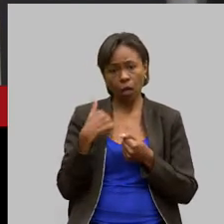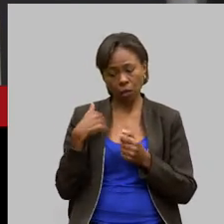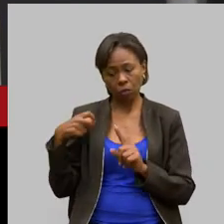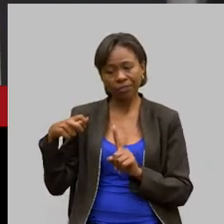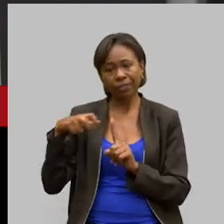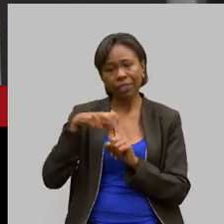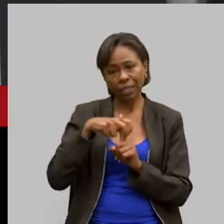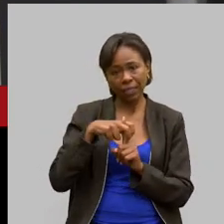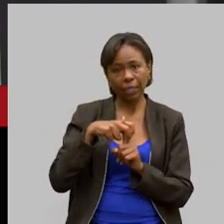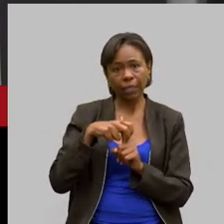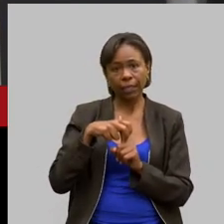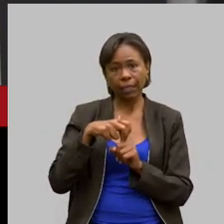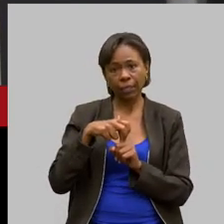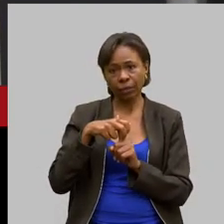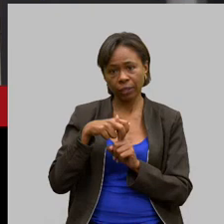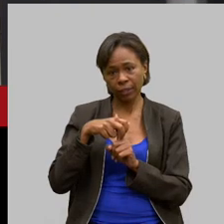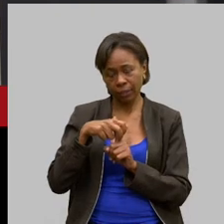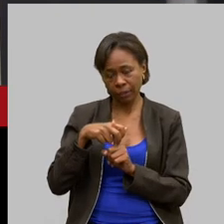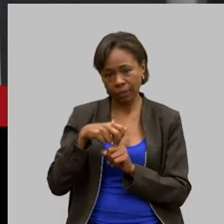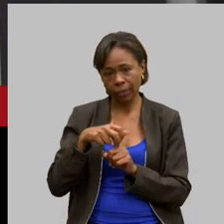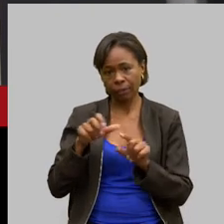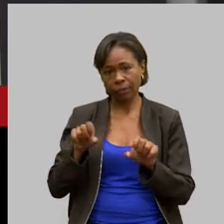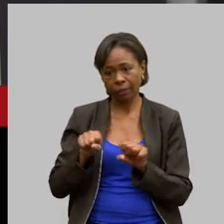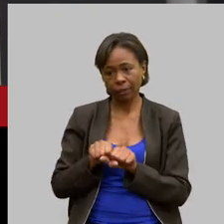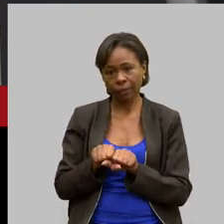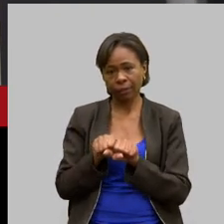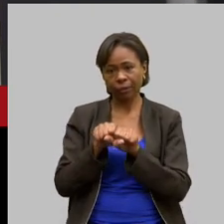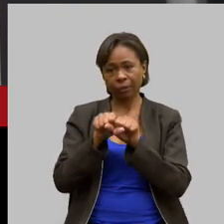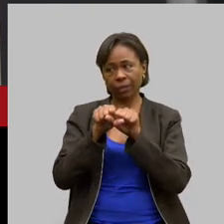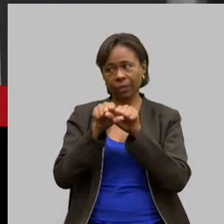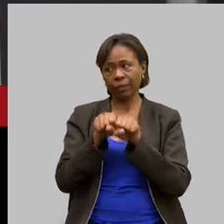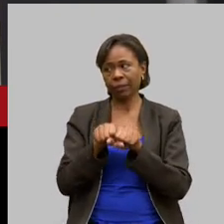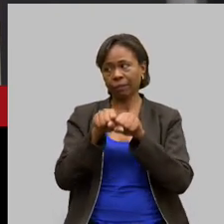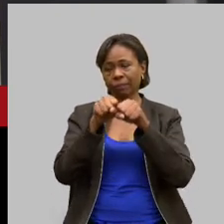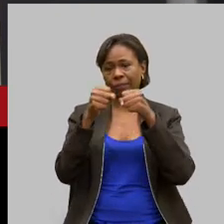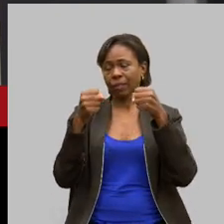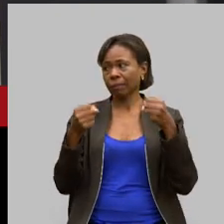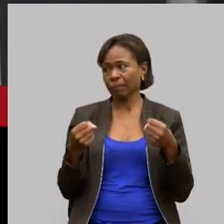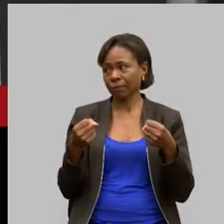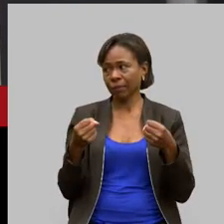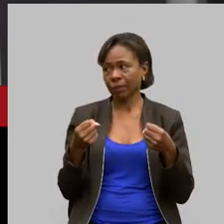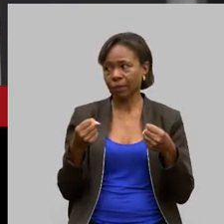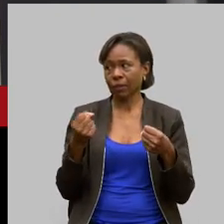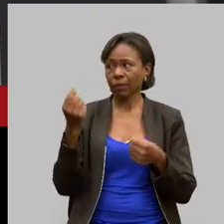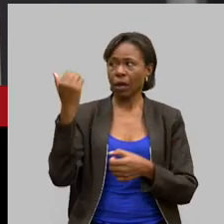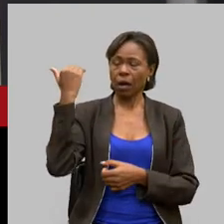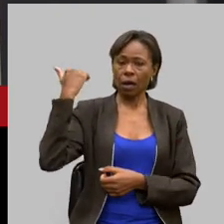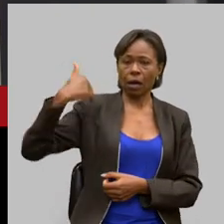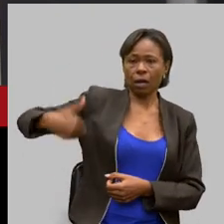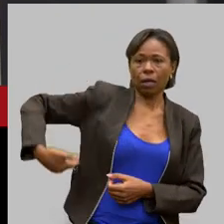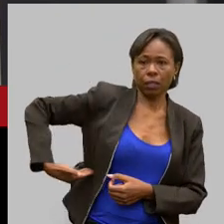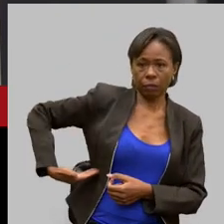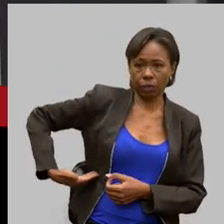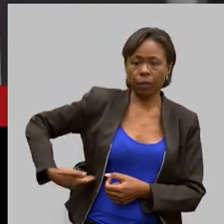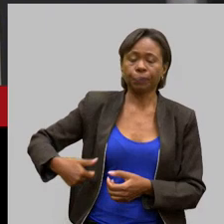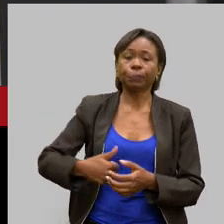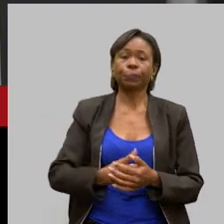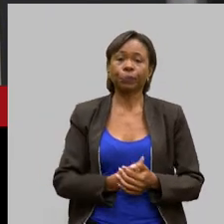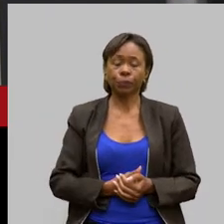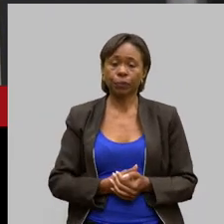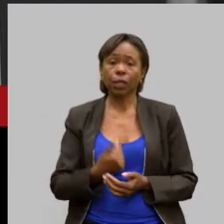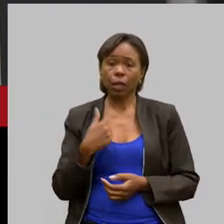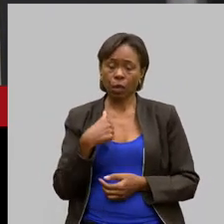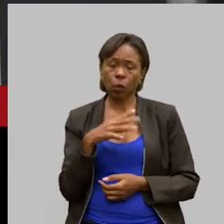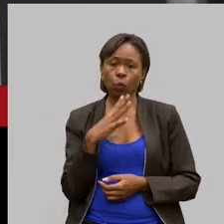cervical eu tenho uma prótese aqui e eu conheço o Cristiano e o Reginaldo e já ajudo